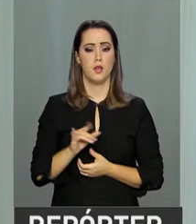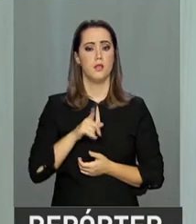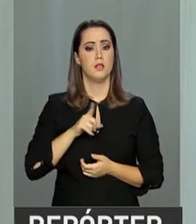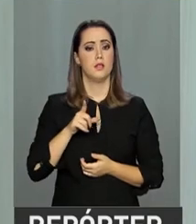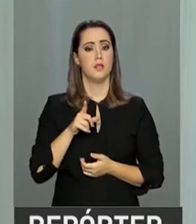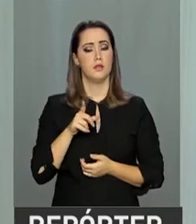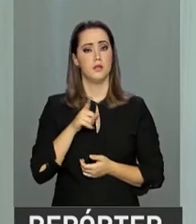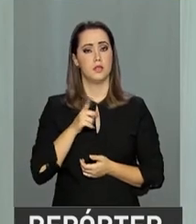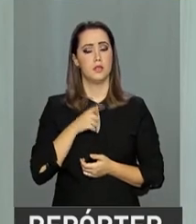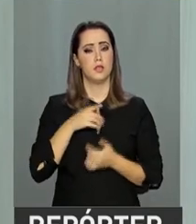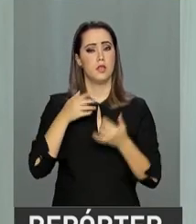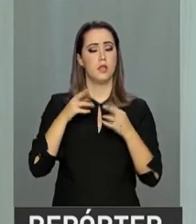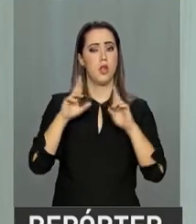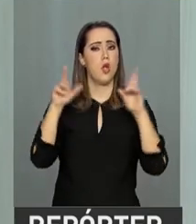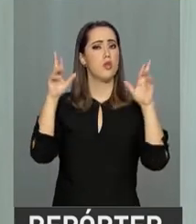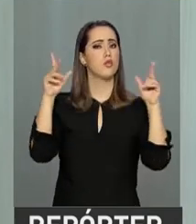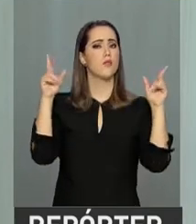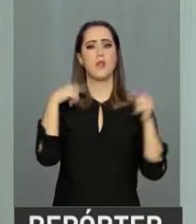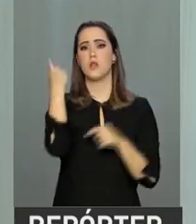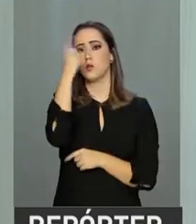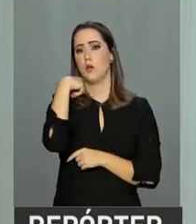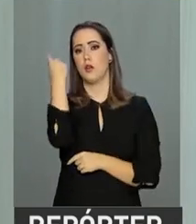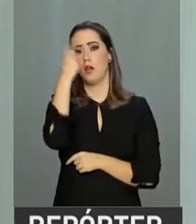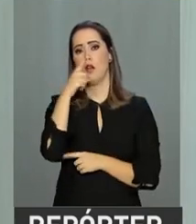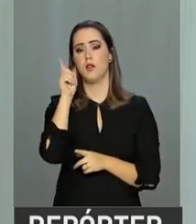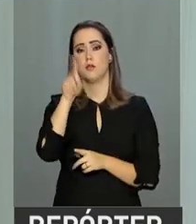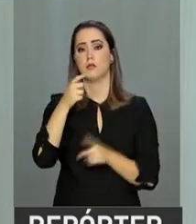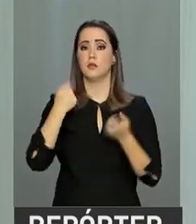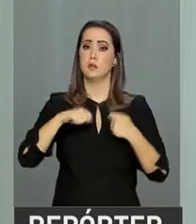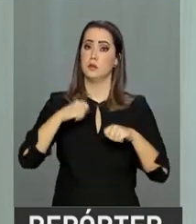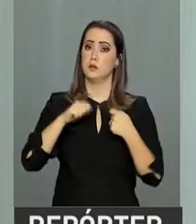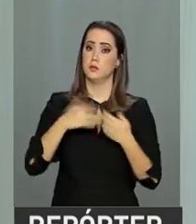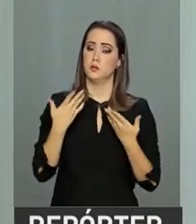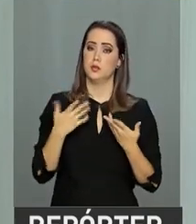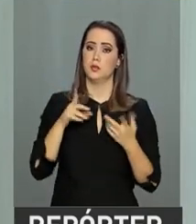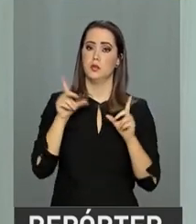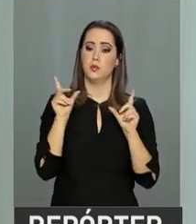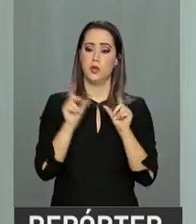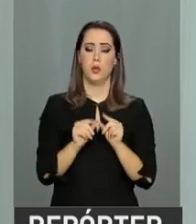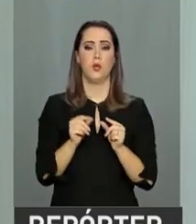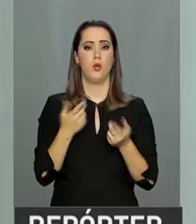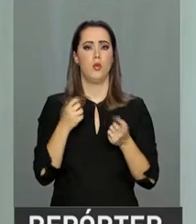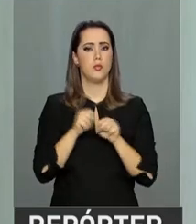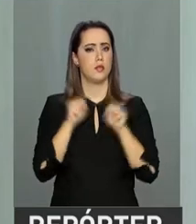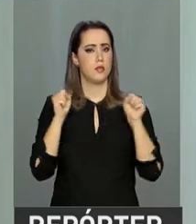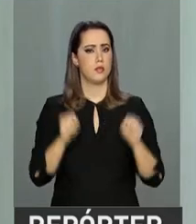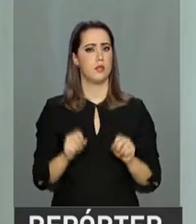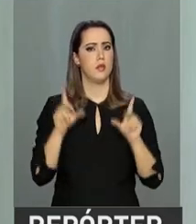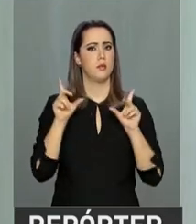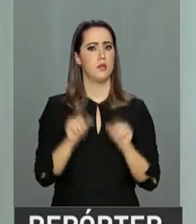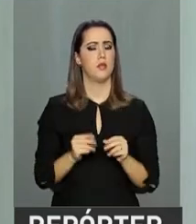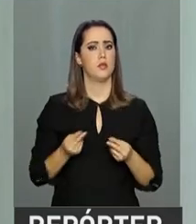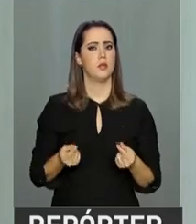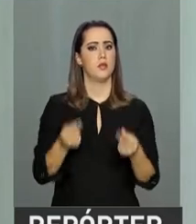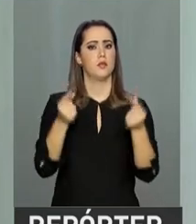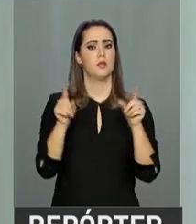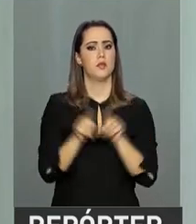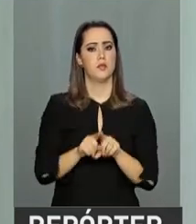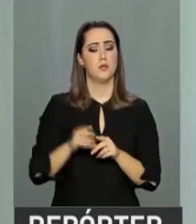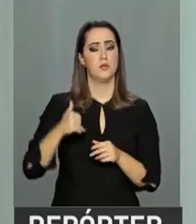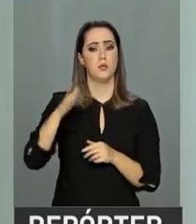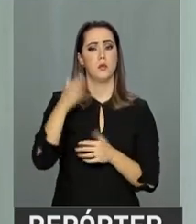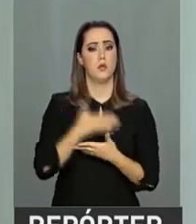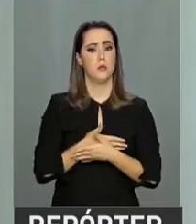horário você acaba tendo uma necessidade de sistema menor portanto menos investimento portanto mais